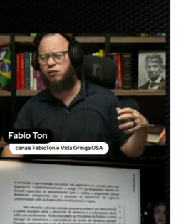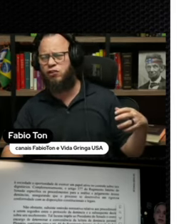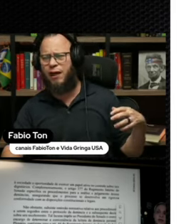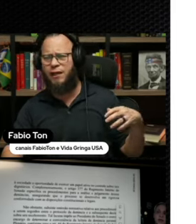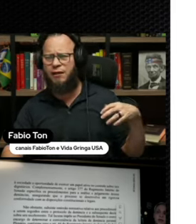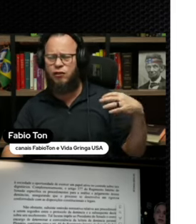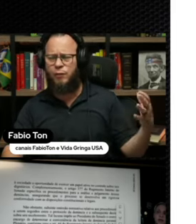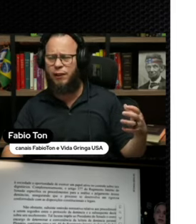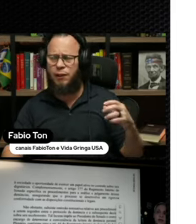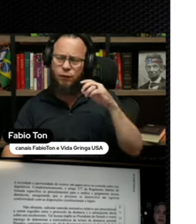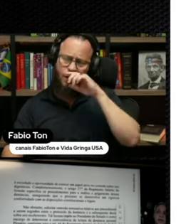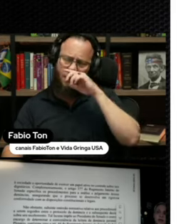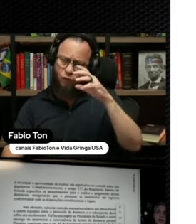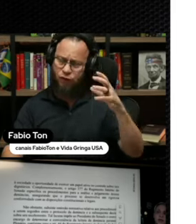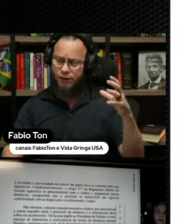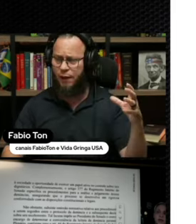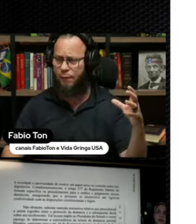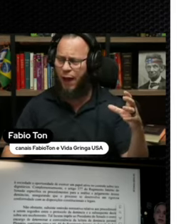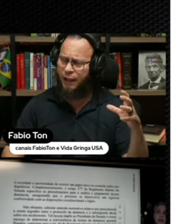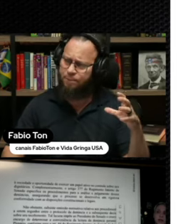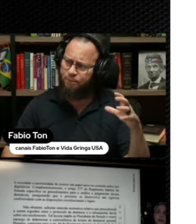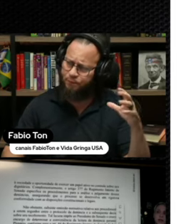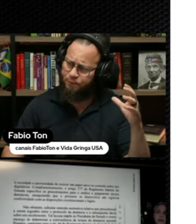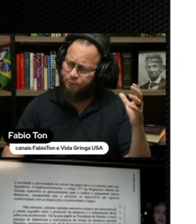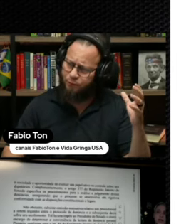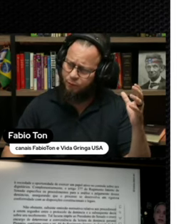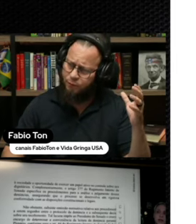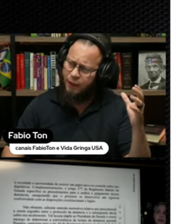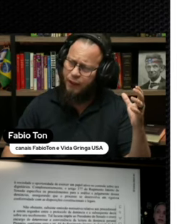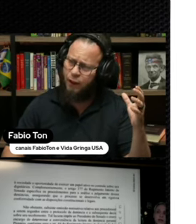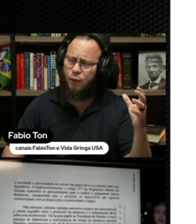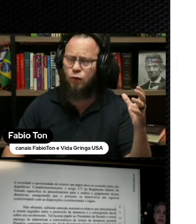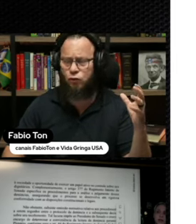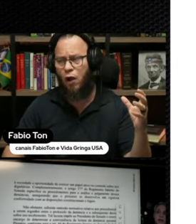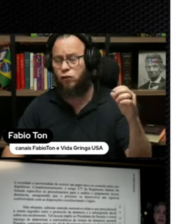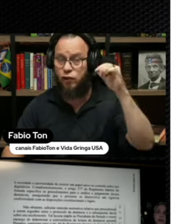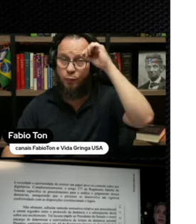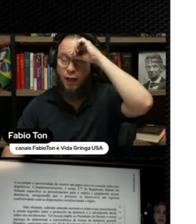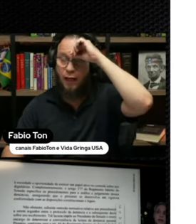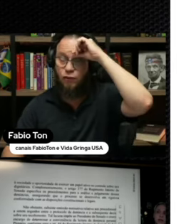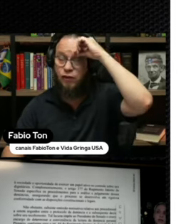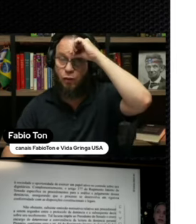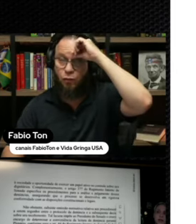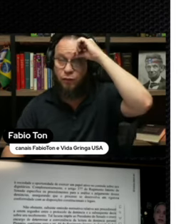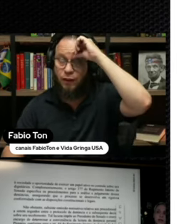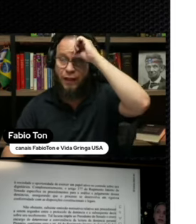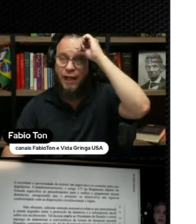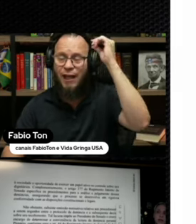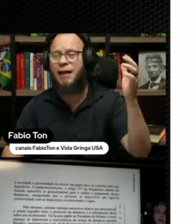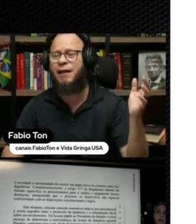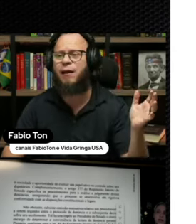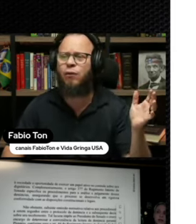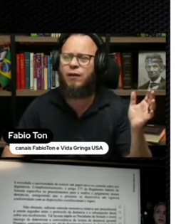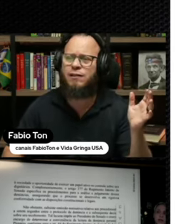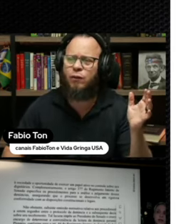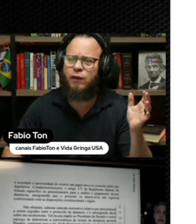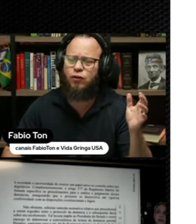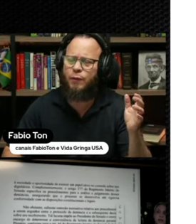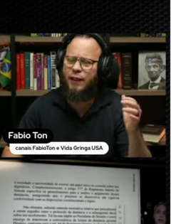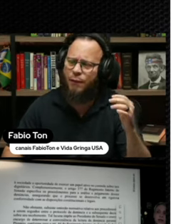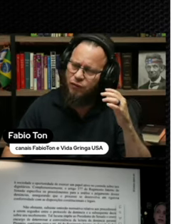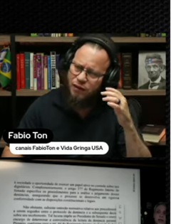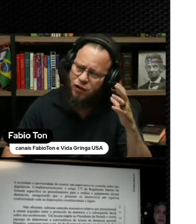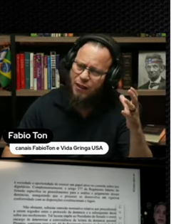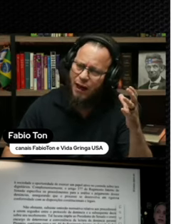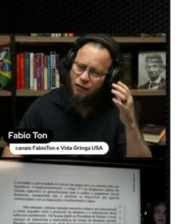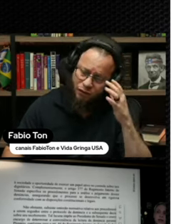pessoas estão distraídas, estão brigando, você repara que os nossos deputados estão lutando. E aquela coisa que eu tento